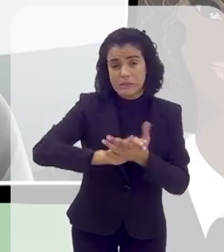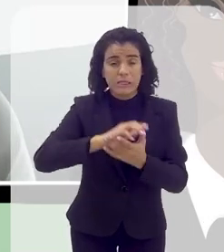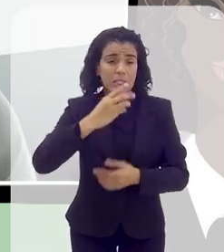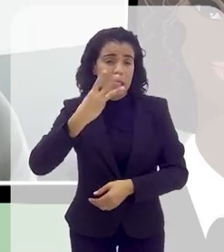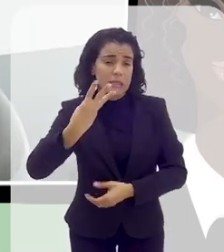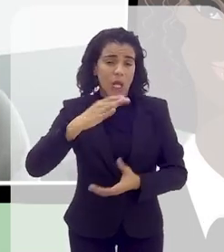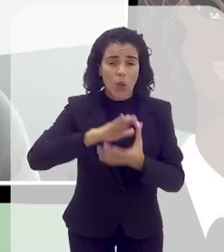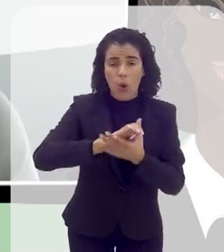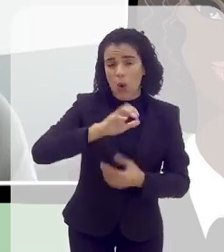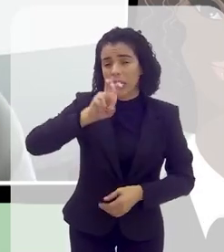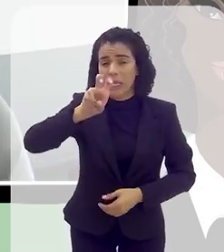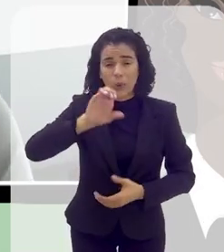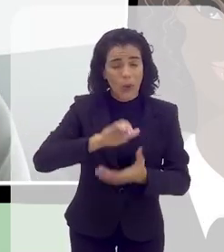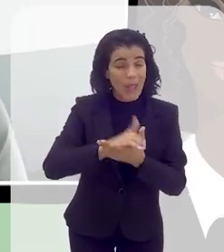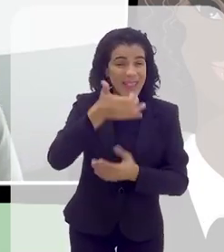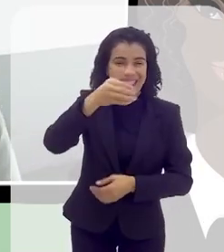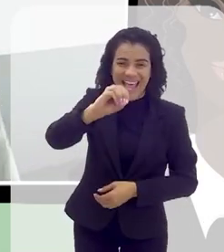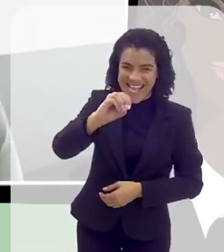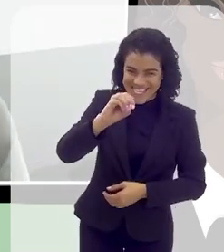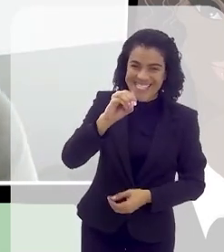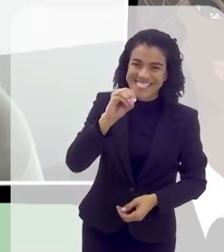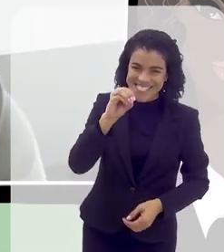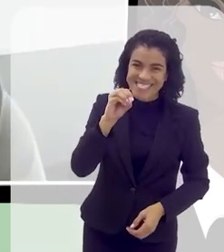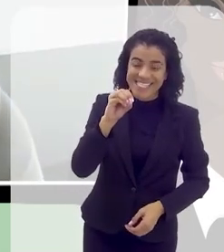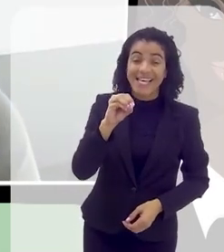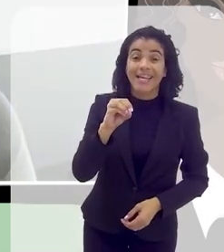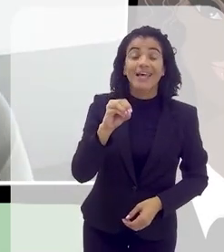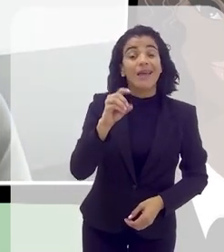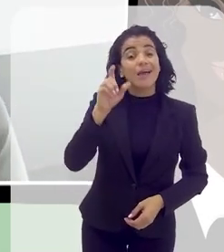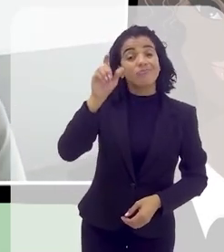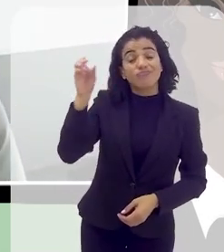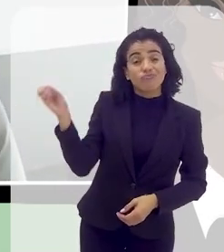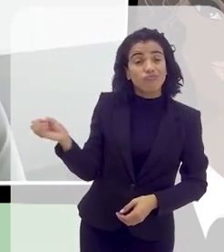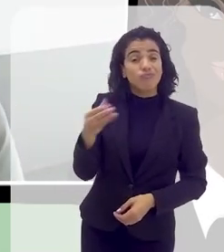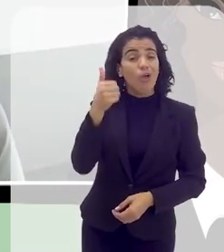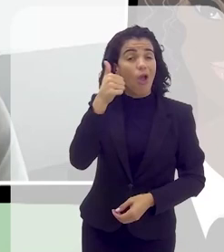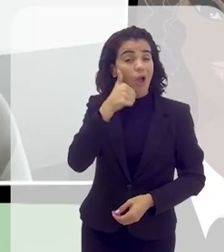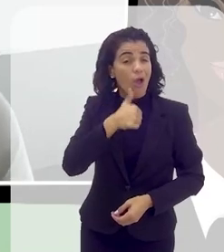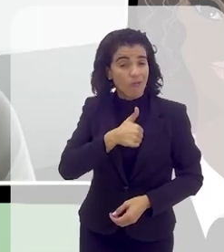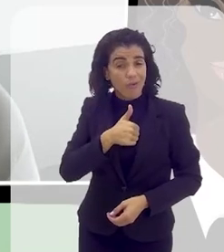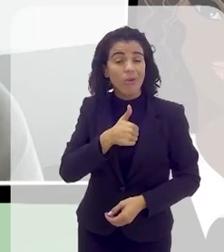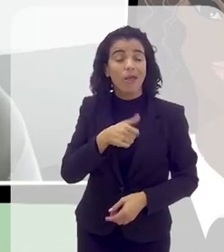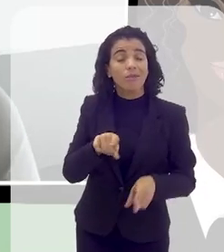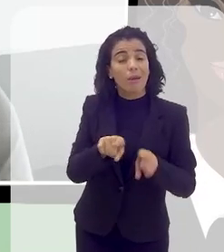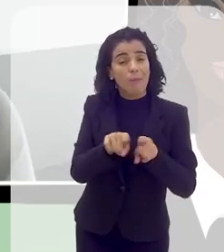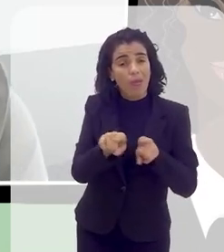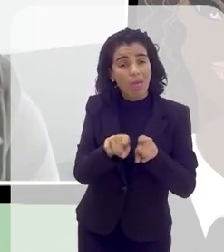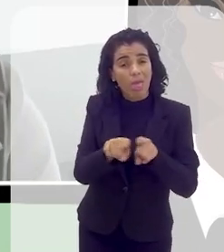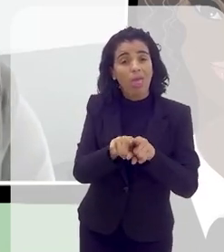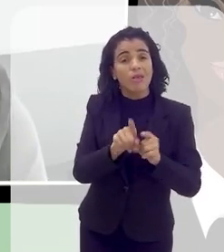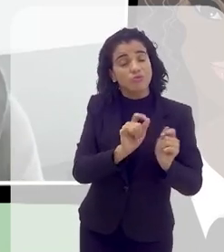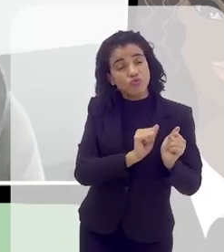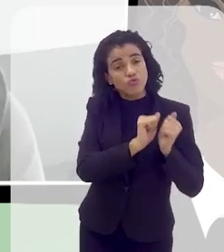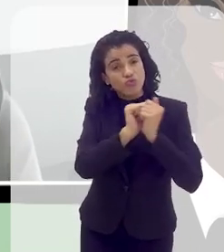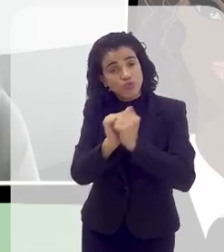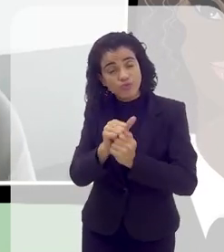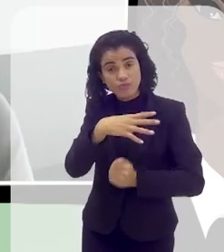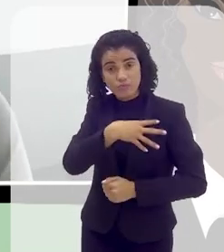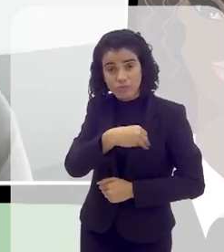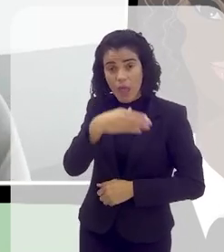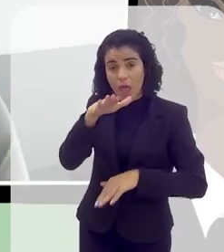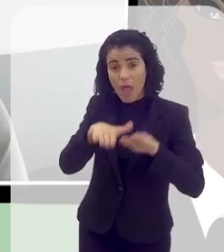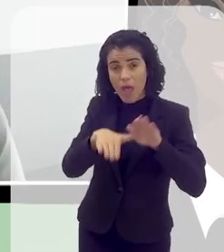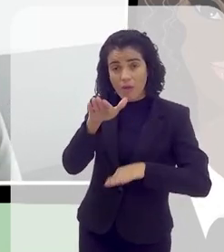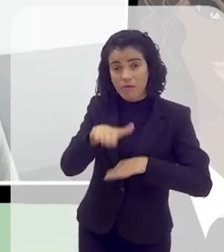ou terceiro, ou quinto, ou décimo, enfim, nesse outro relacionamento, com essa nova parceria com seus filhos, né, vindo junto com